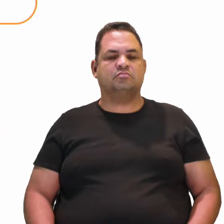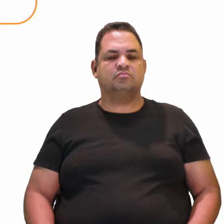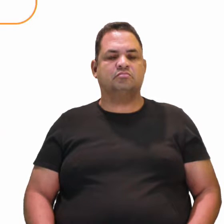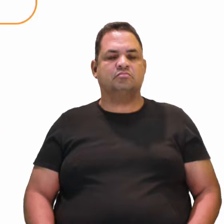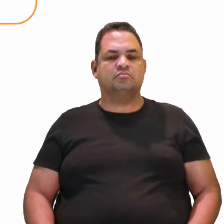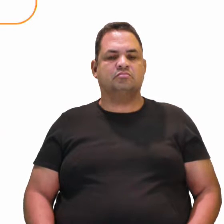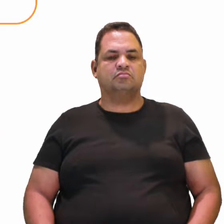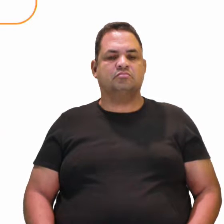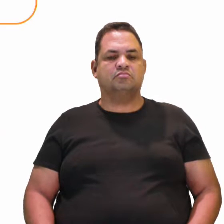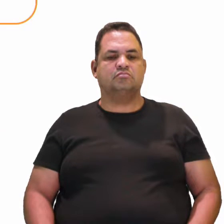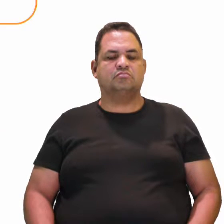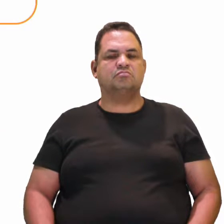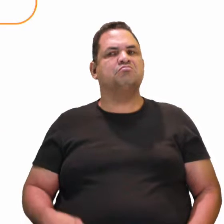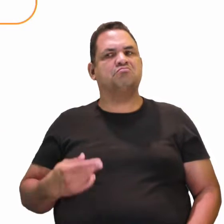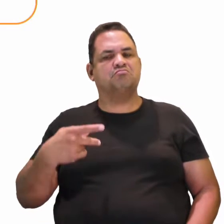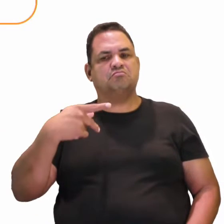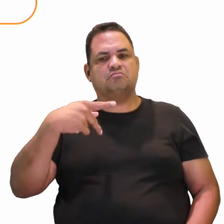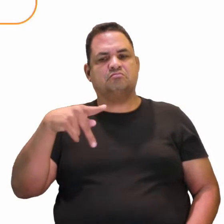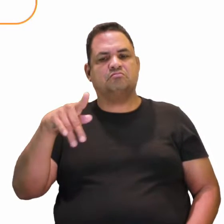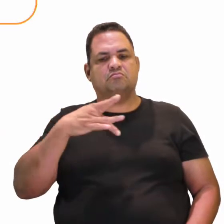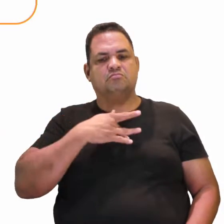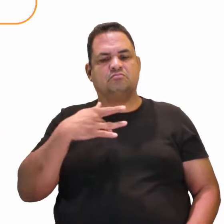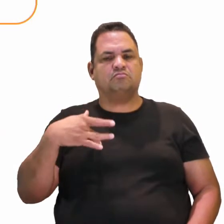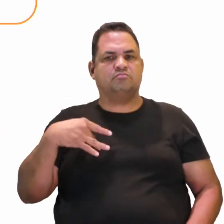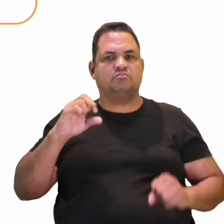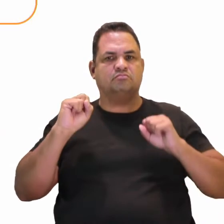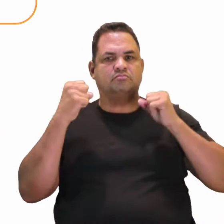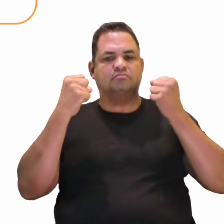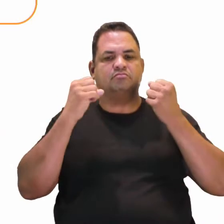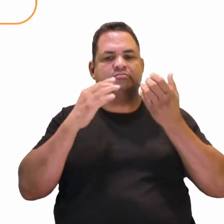health, assim como a sua saúde